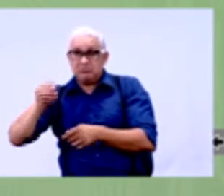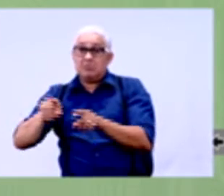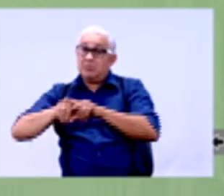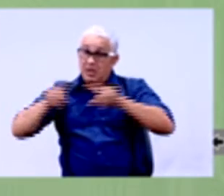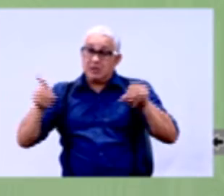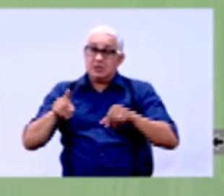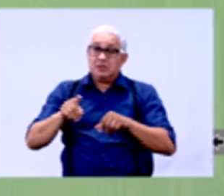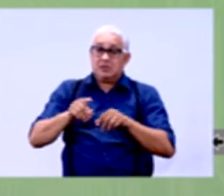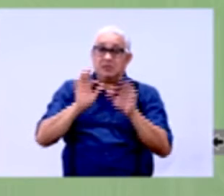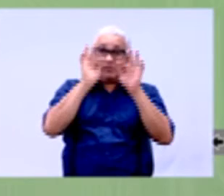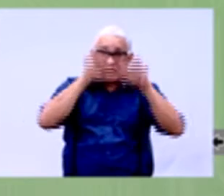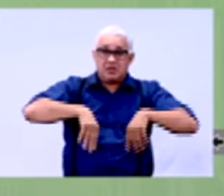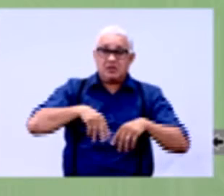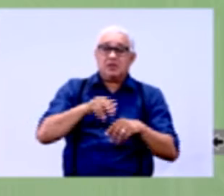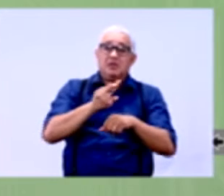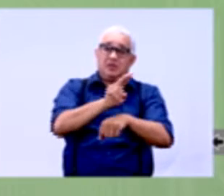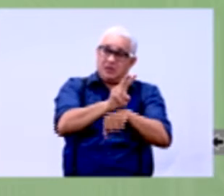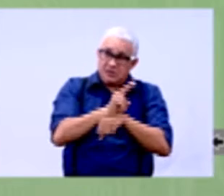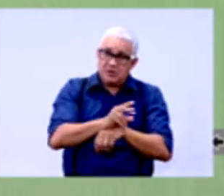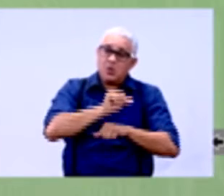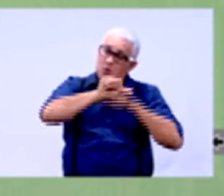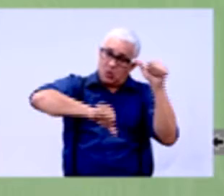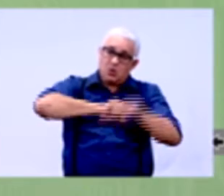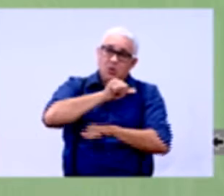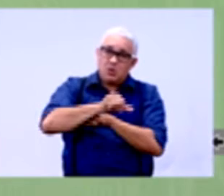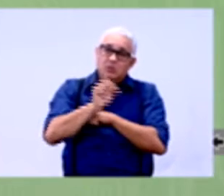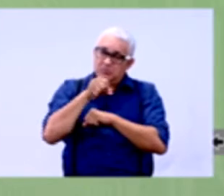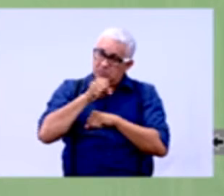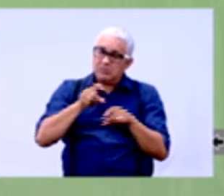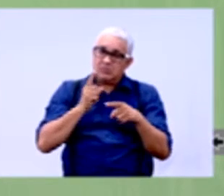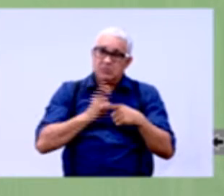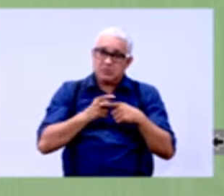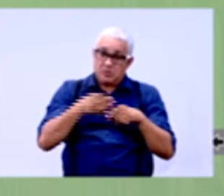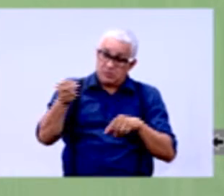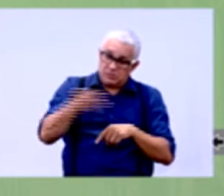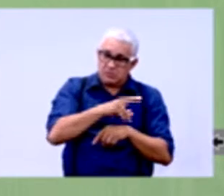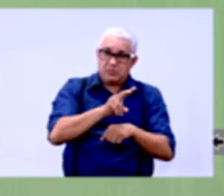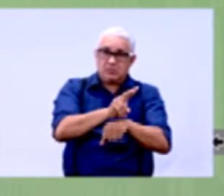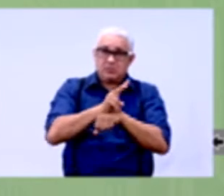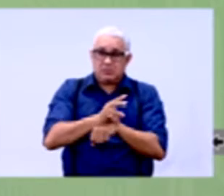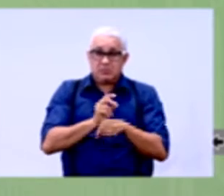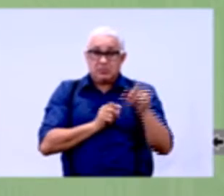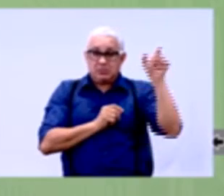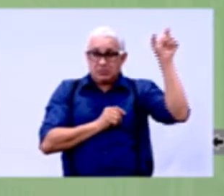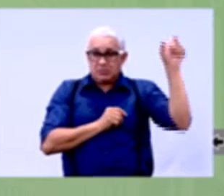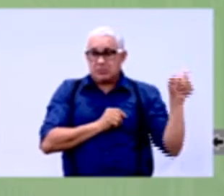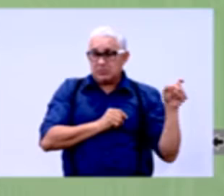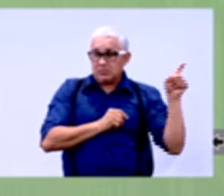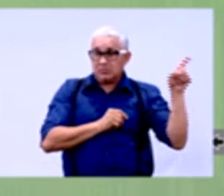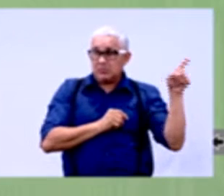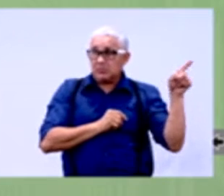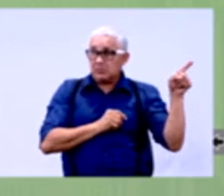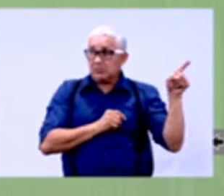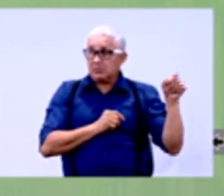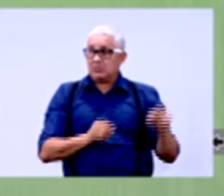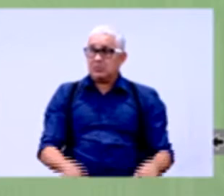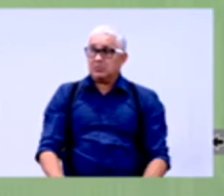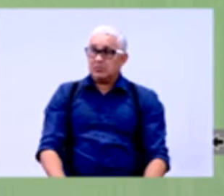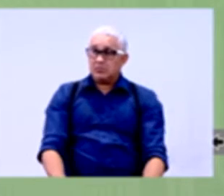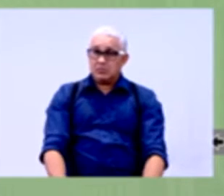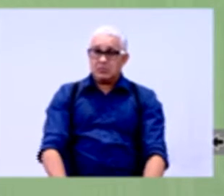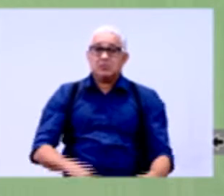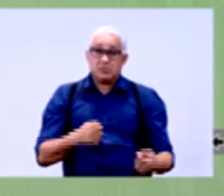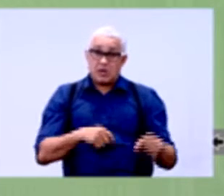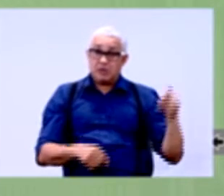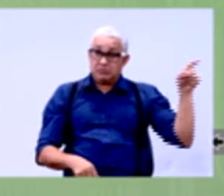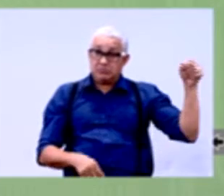finaliza empréstimo vai mudar de novo aí o estado, porque vai criar um novo empréstimo para o cliente, Então ele vai ter que